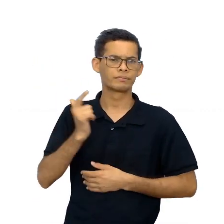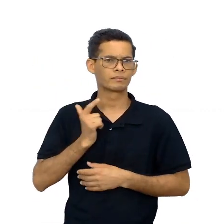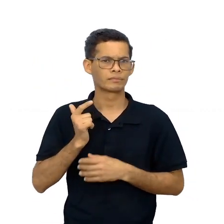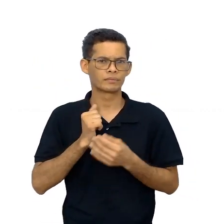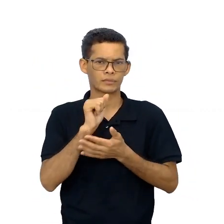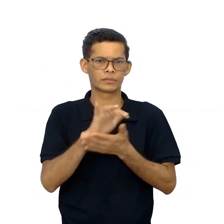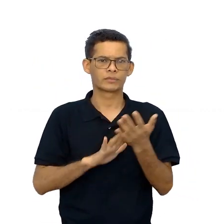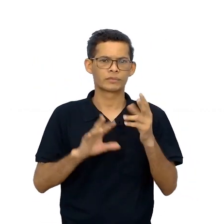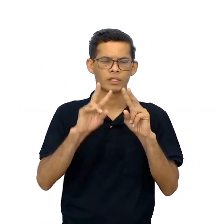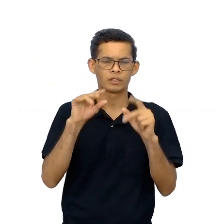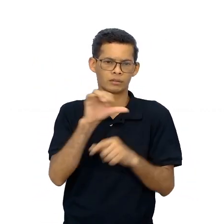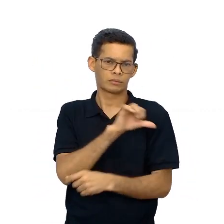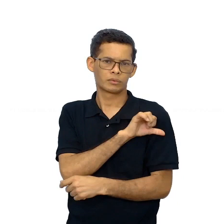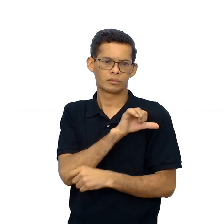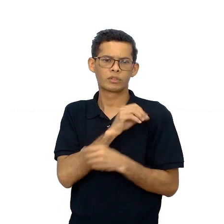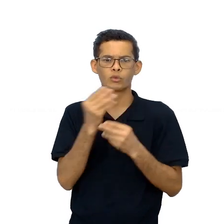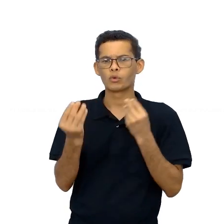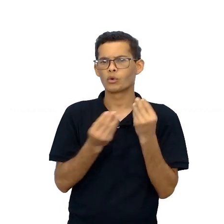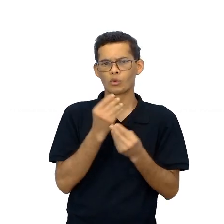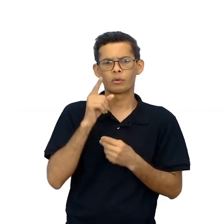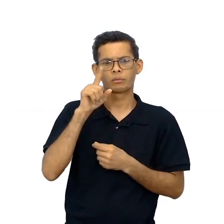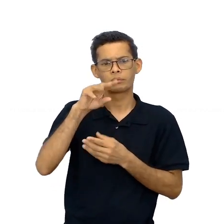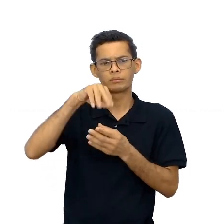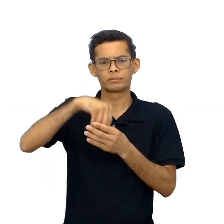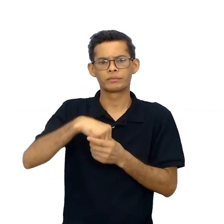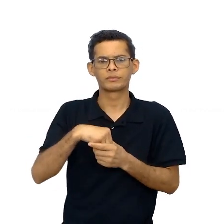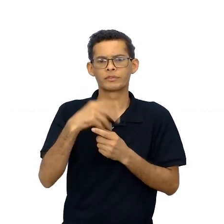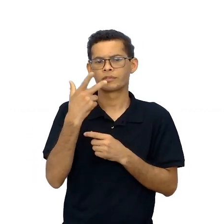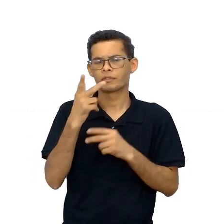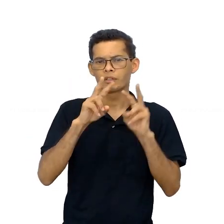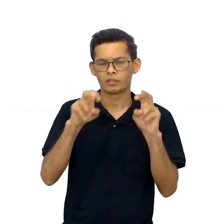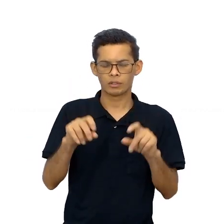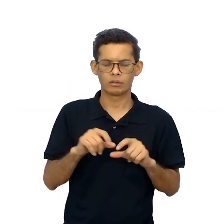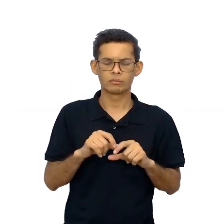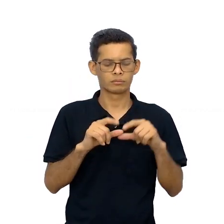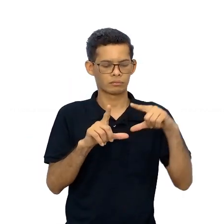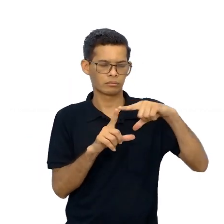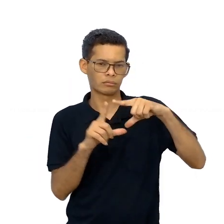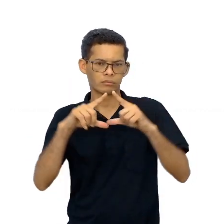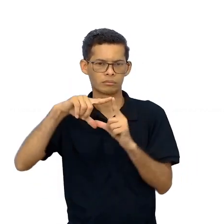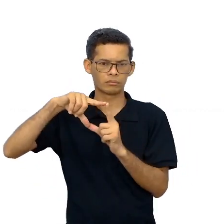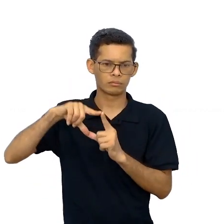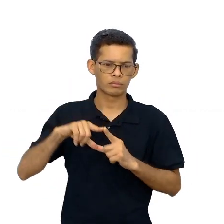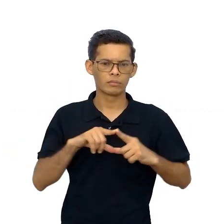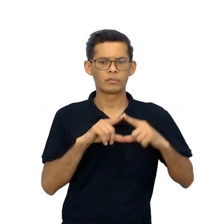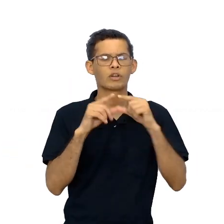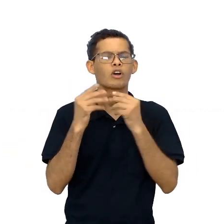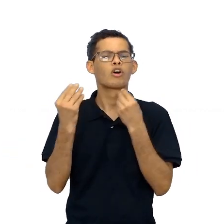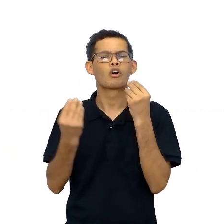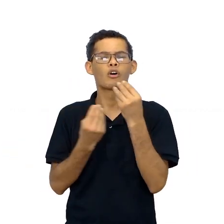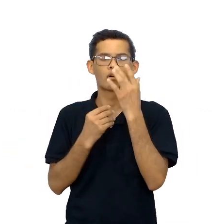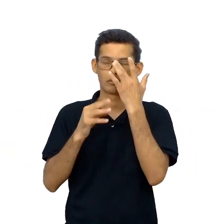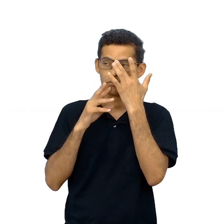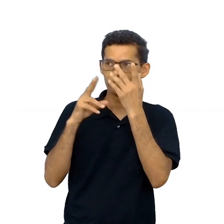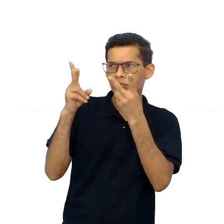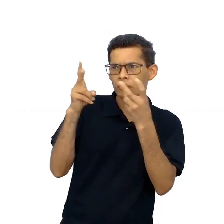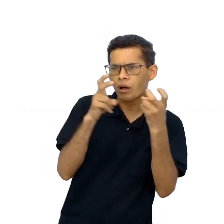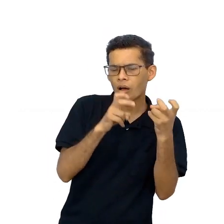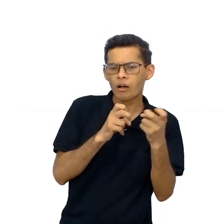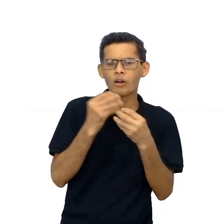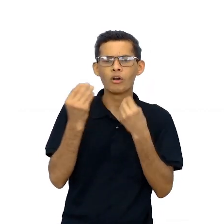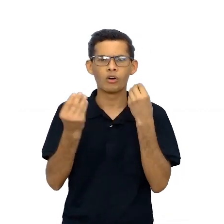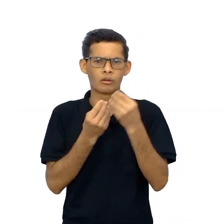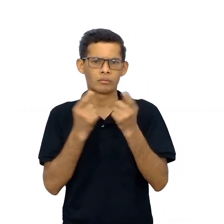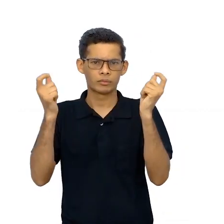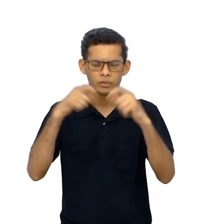nono ano, tem a habilidade que é reconhecer as condições necessárias e suficientes para que dois